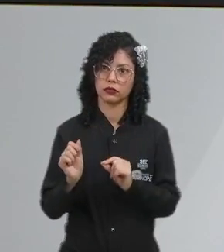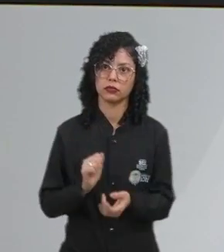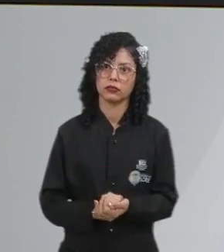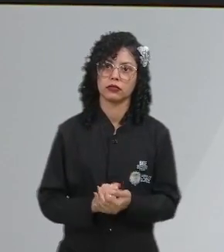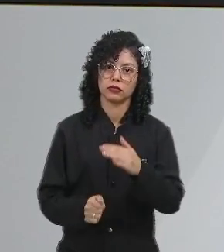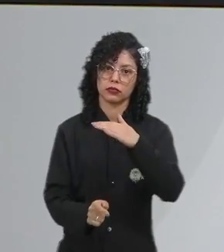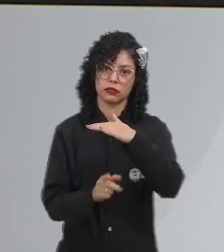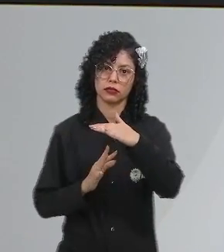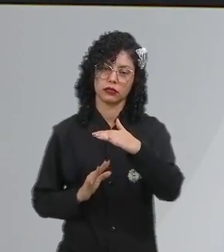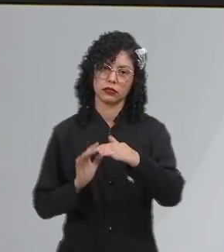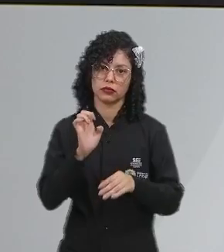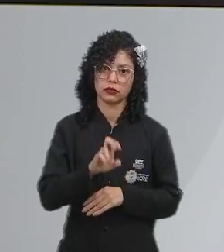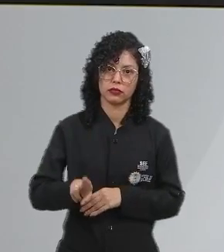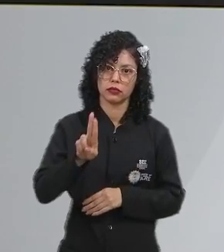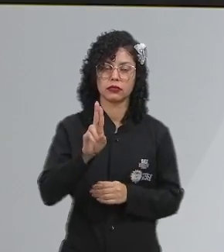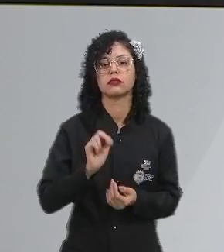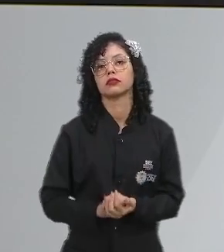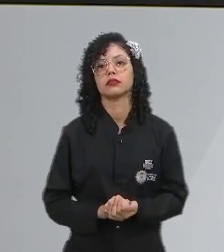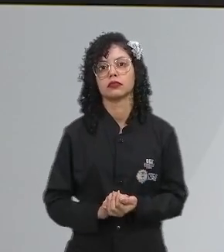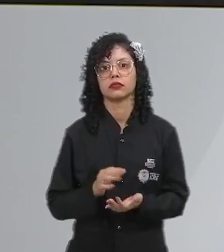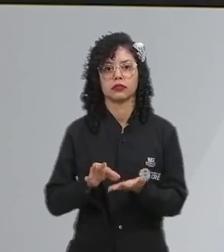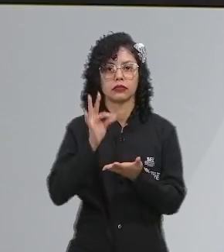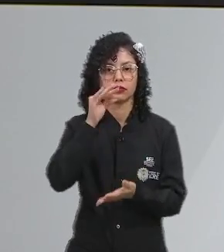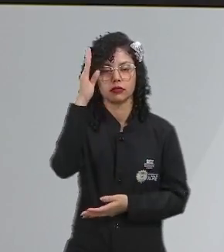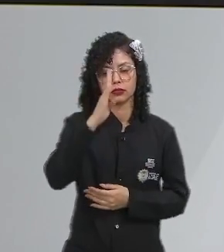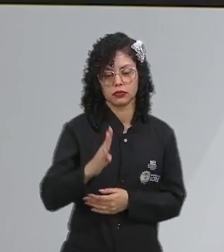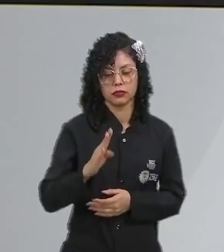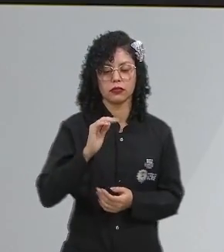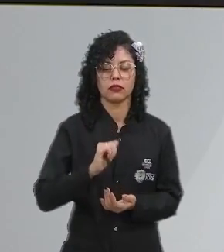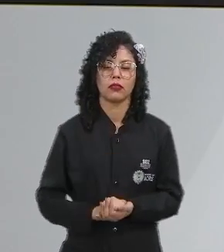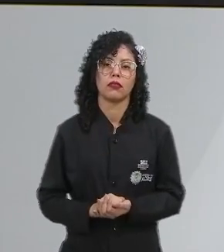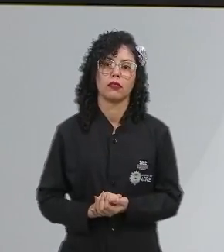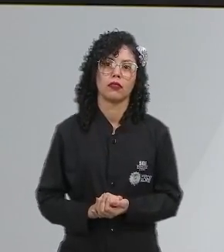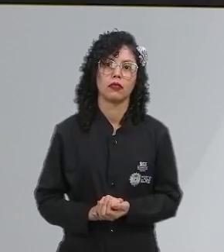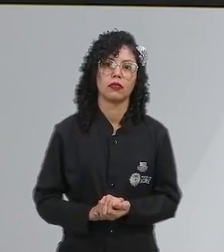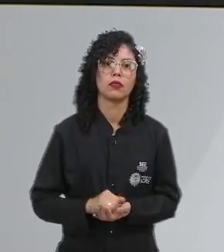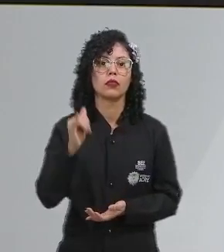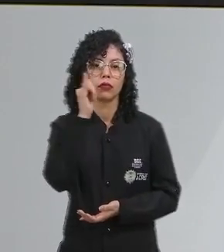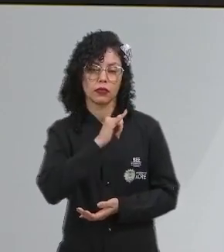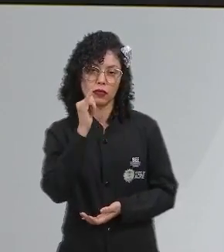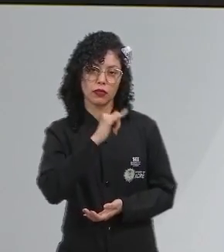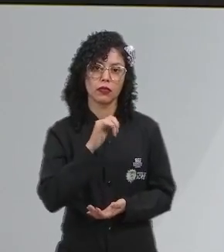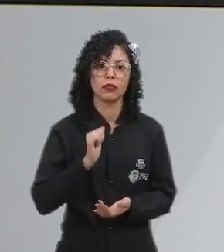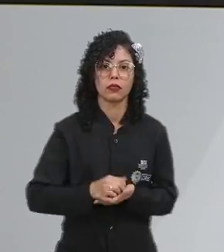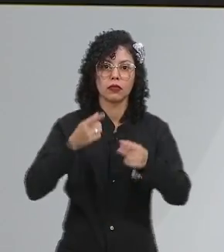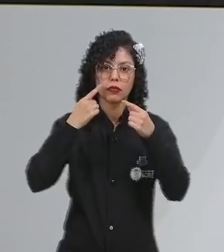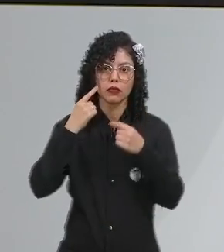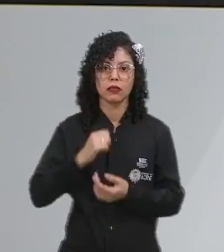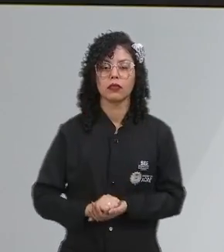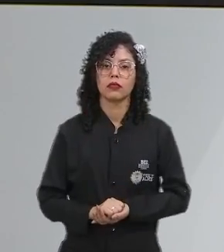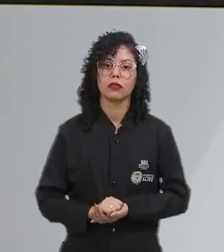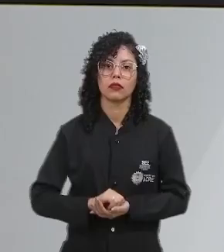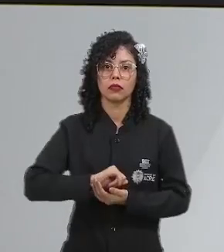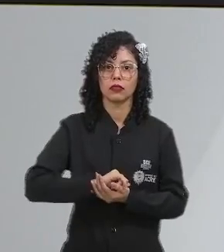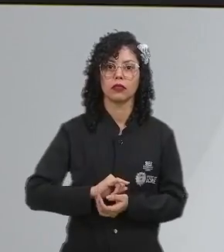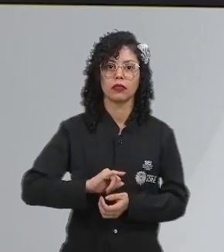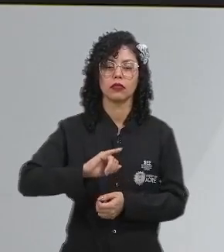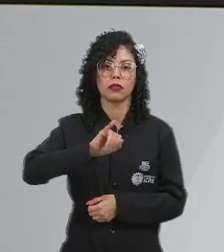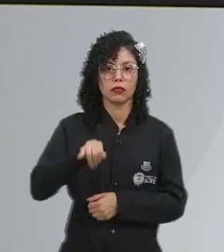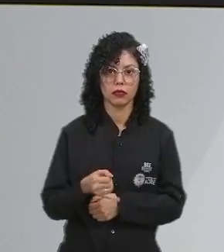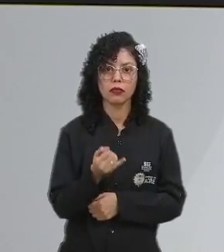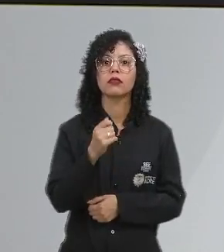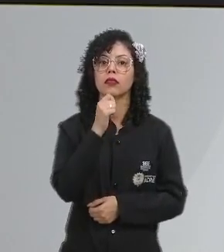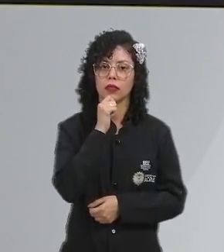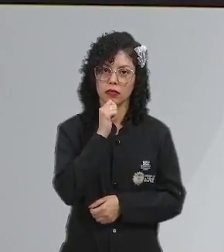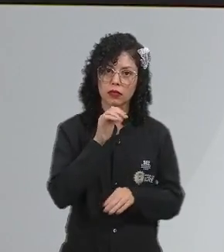imigrantes europeus para as lavouras de café no Brasil. Então vieram ali os italianos, os japoneses e os alemães